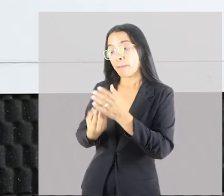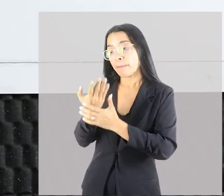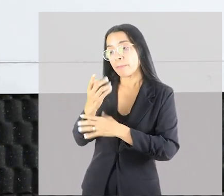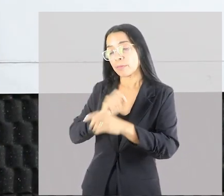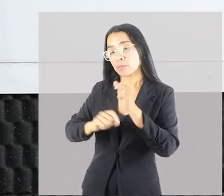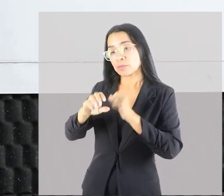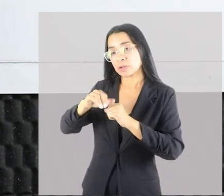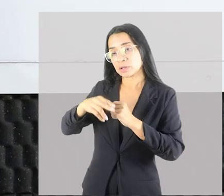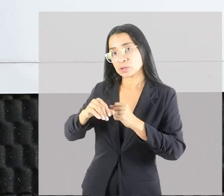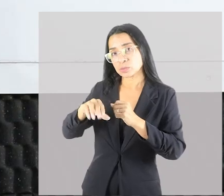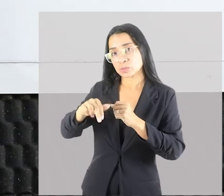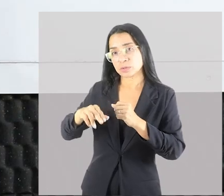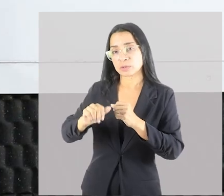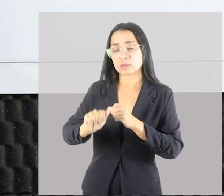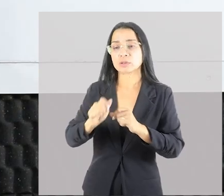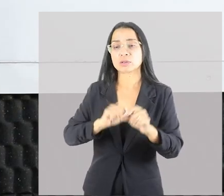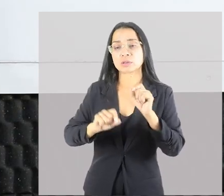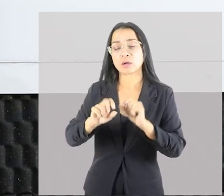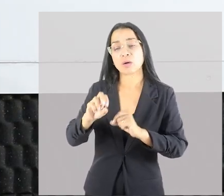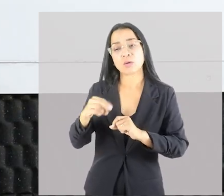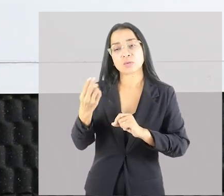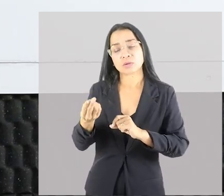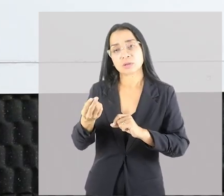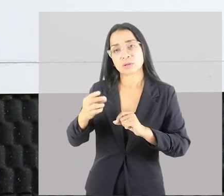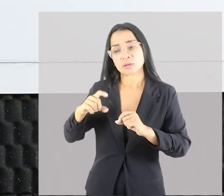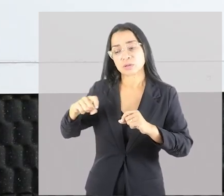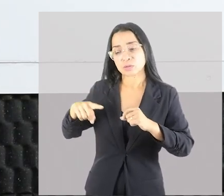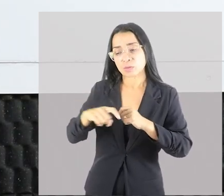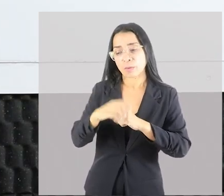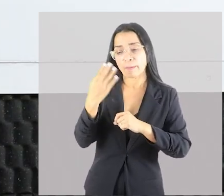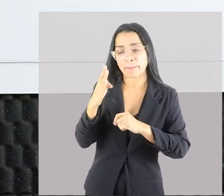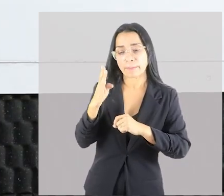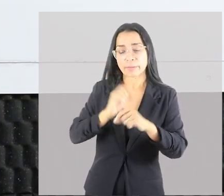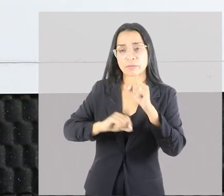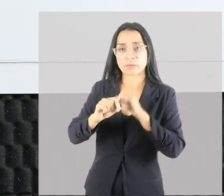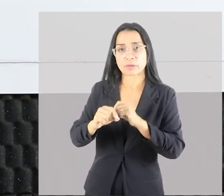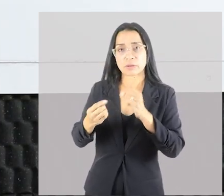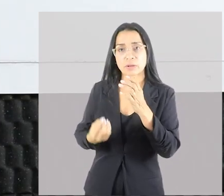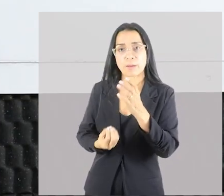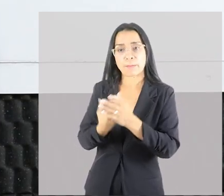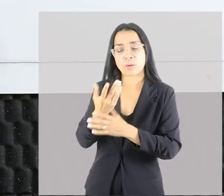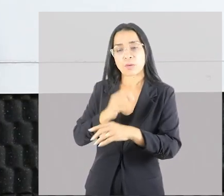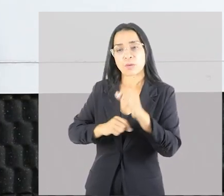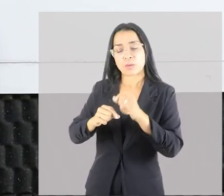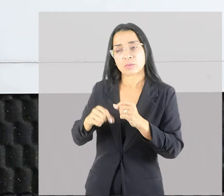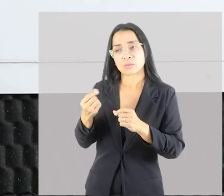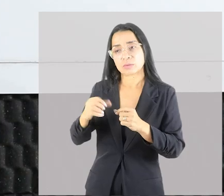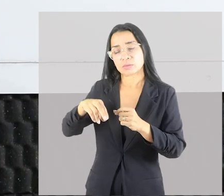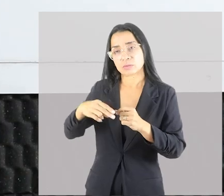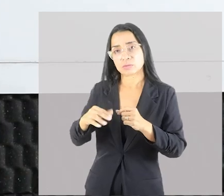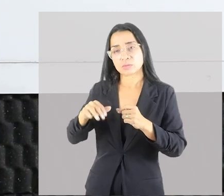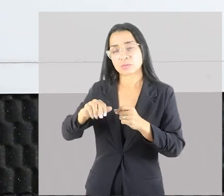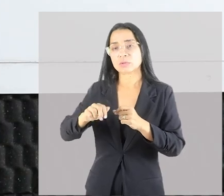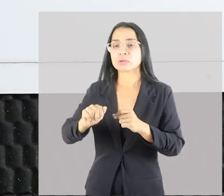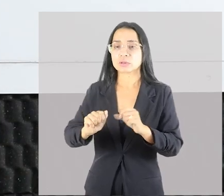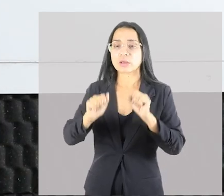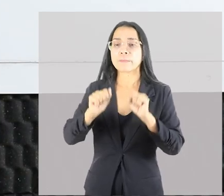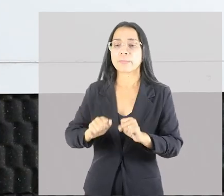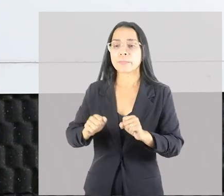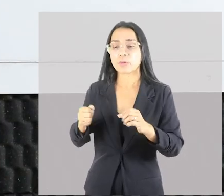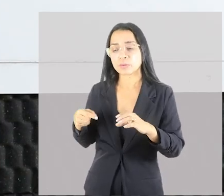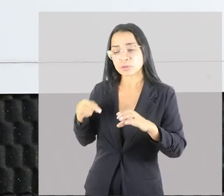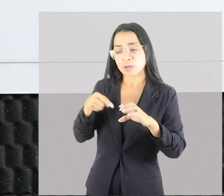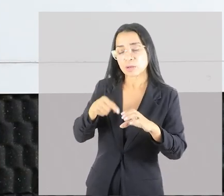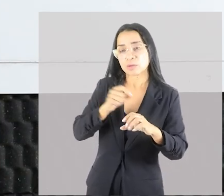insulina pra gente. Ou seja, se eu coloco essa bactéria, né, aí produzindo insulina para você, eu posso introduzir